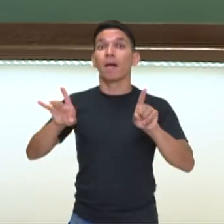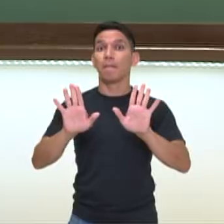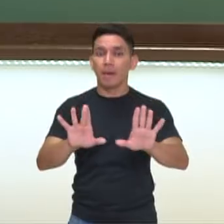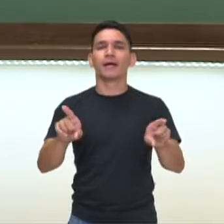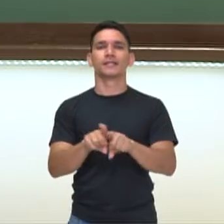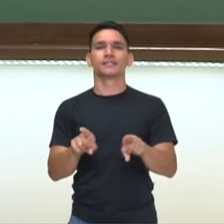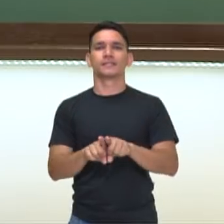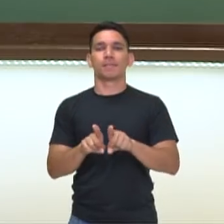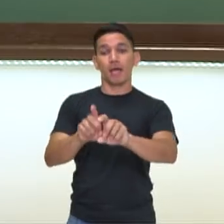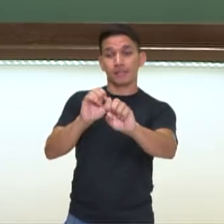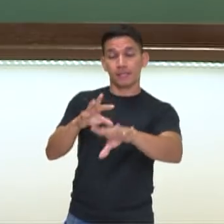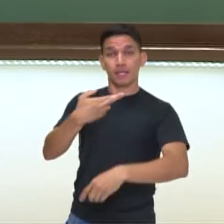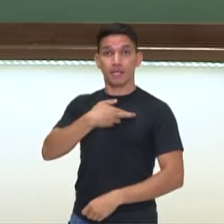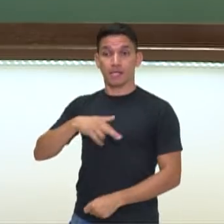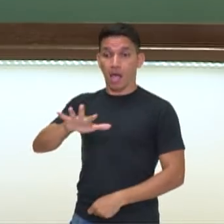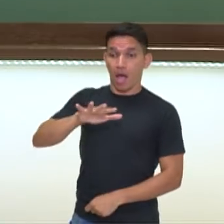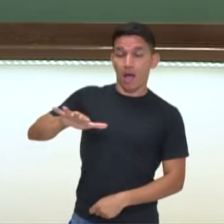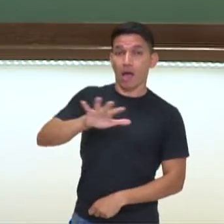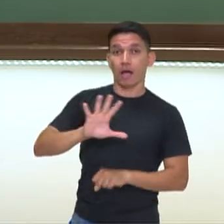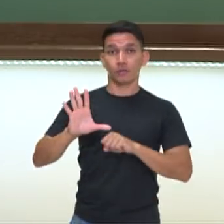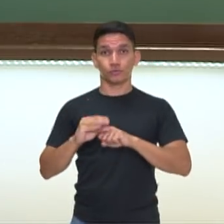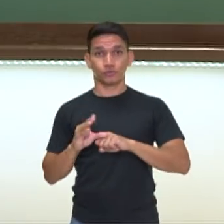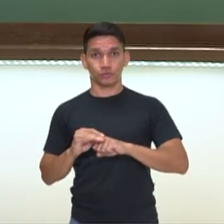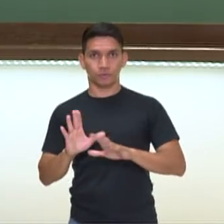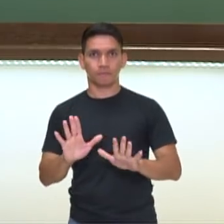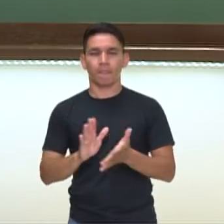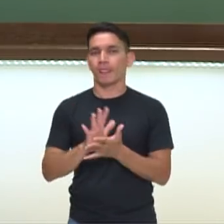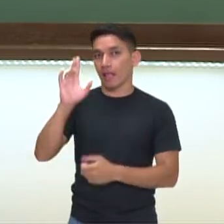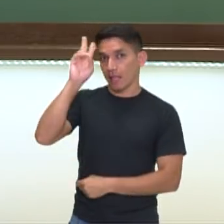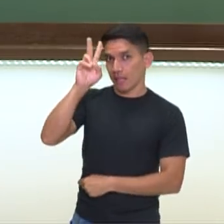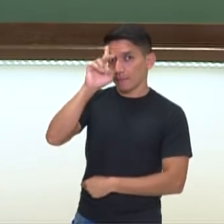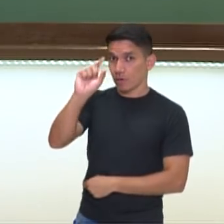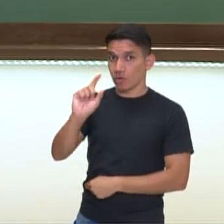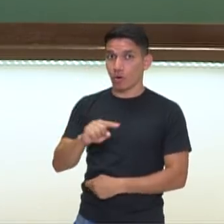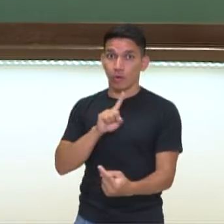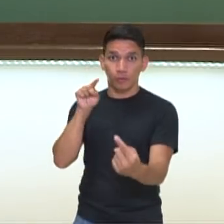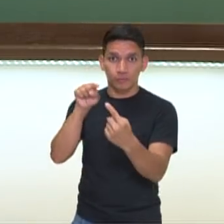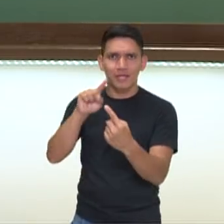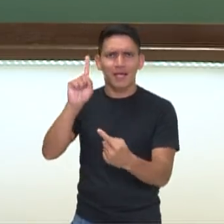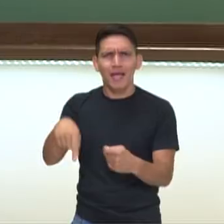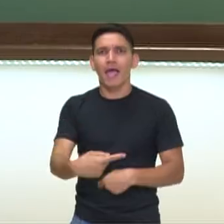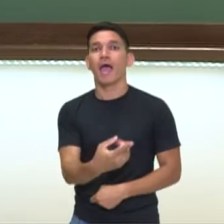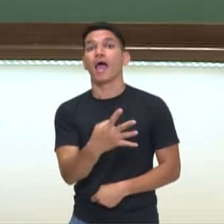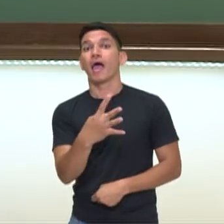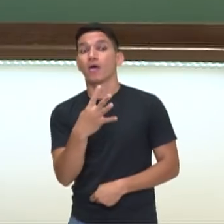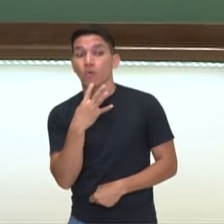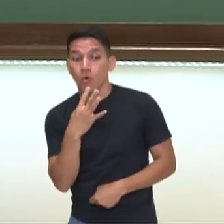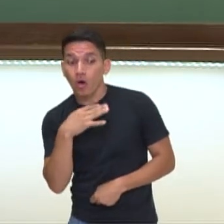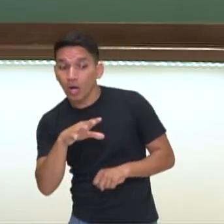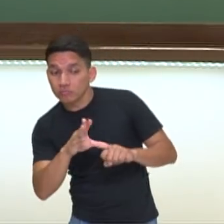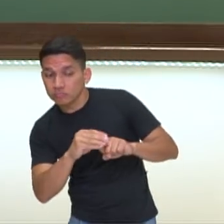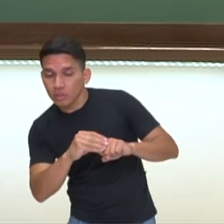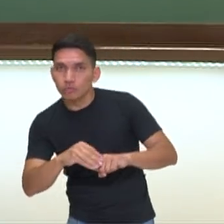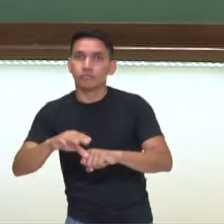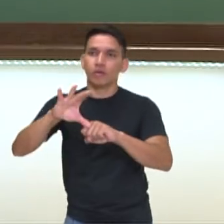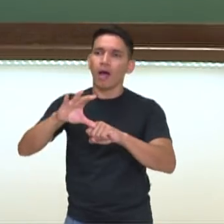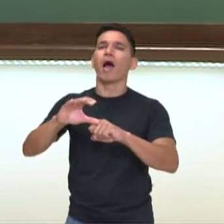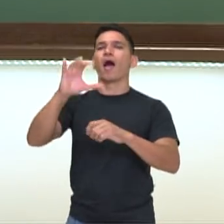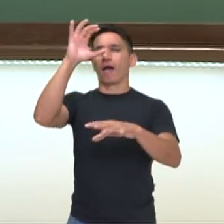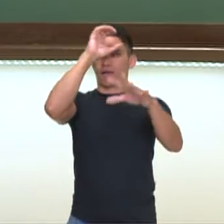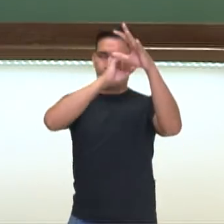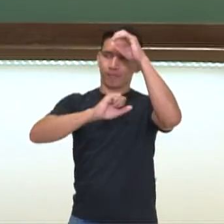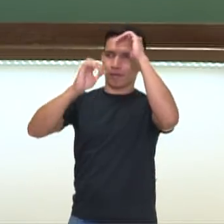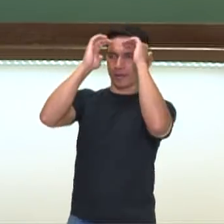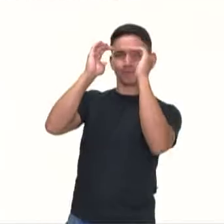religioso como área de conhecimento. Lembrando, o objetivo é conhecer para respeitar. Para início de conversa,